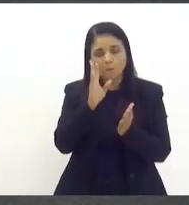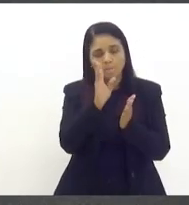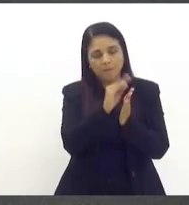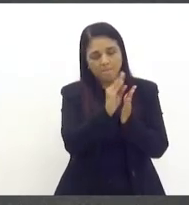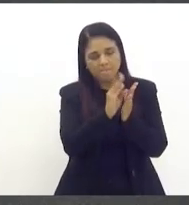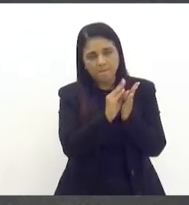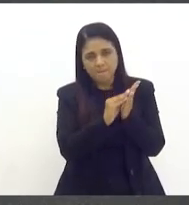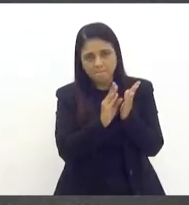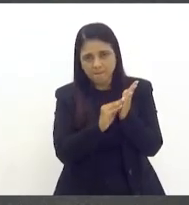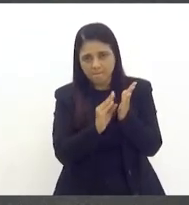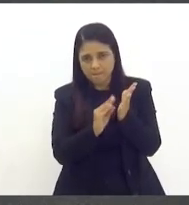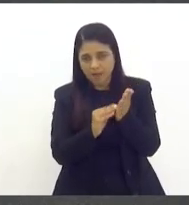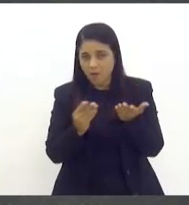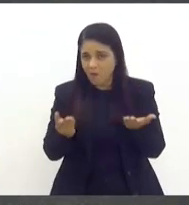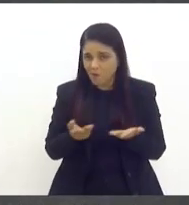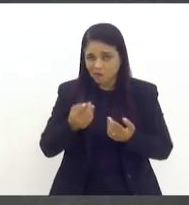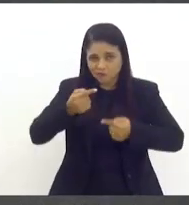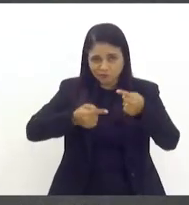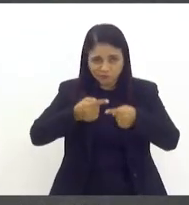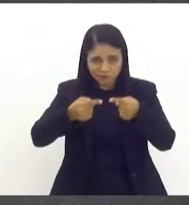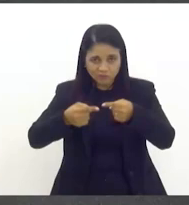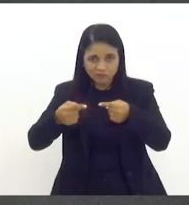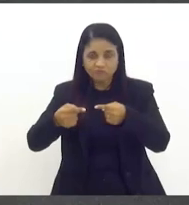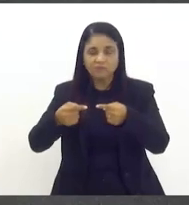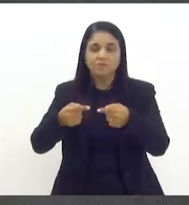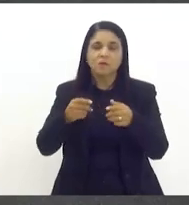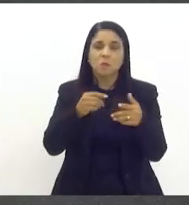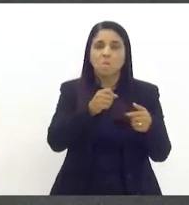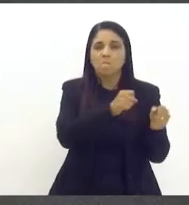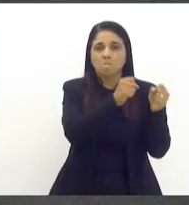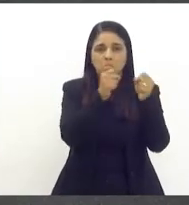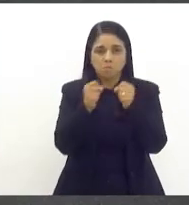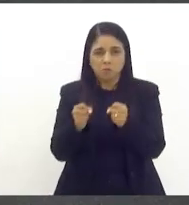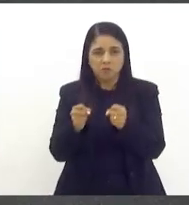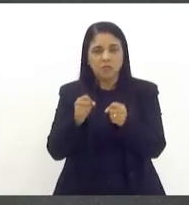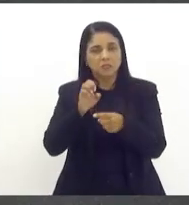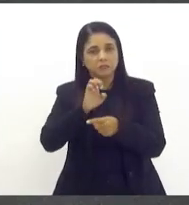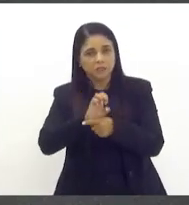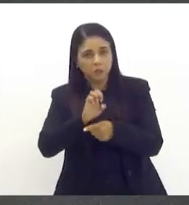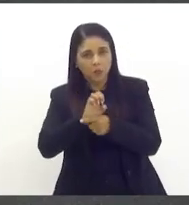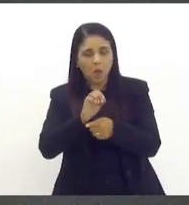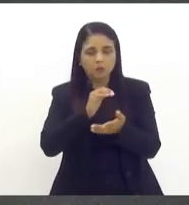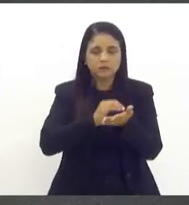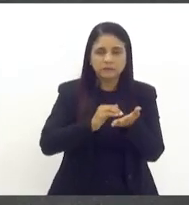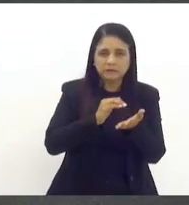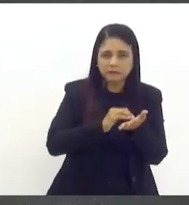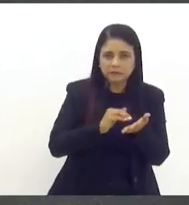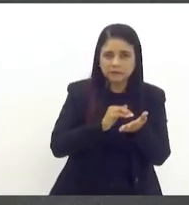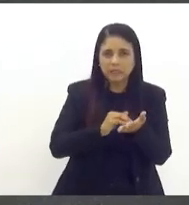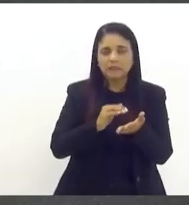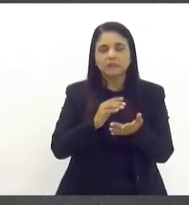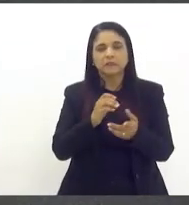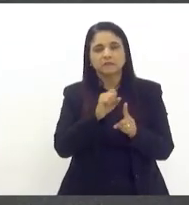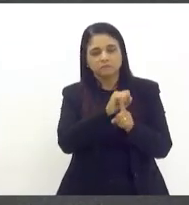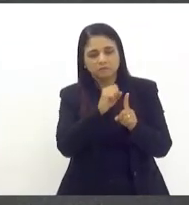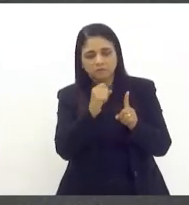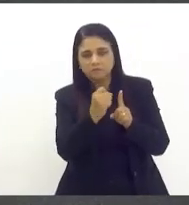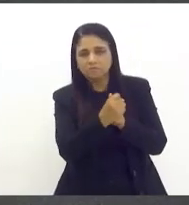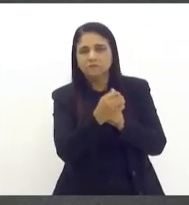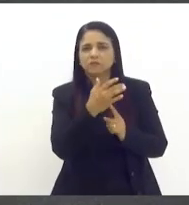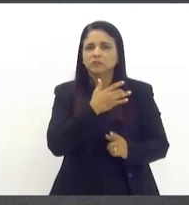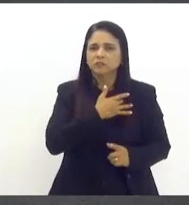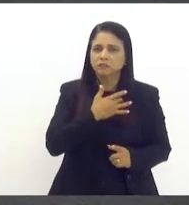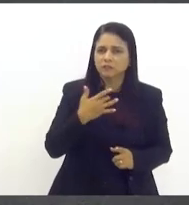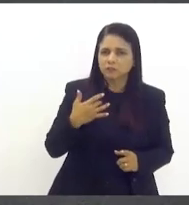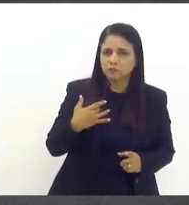hoje é para os poderes públicos Estadual a questão da Secretaria Estadual de assistência de saúde